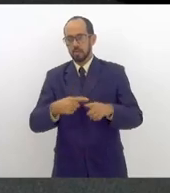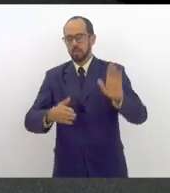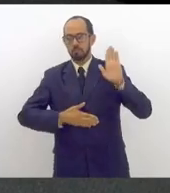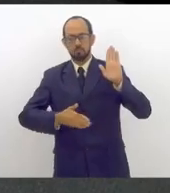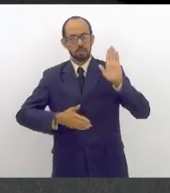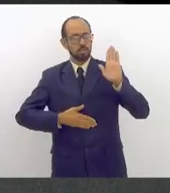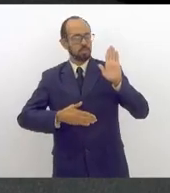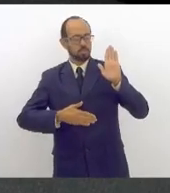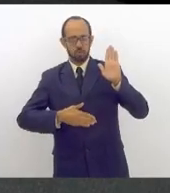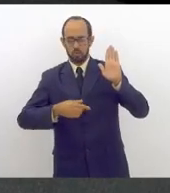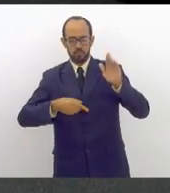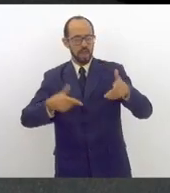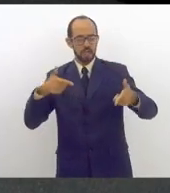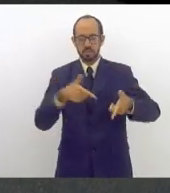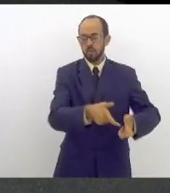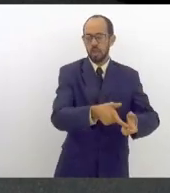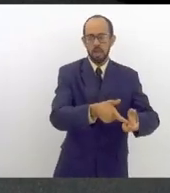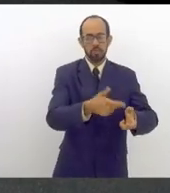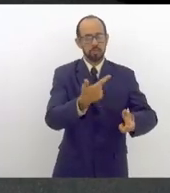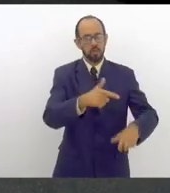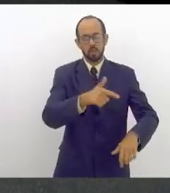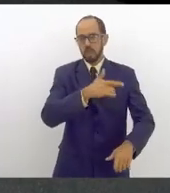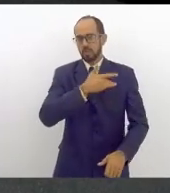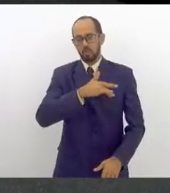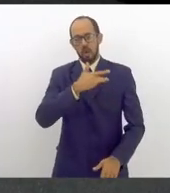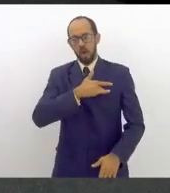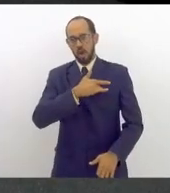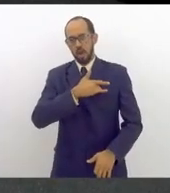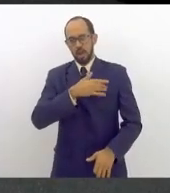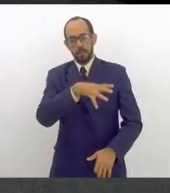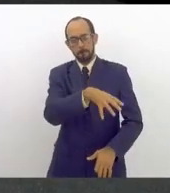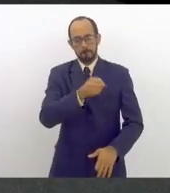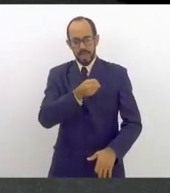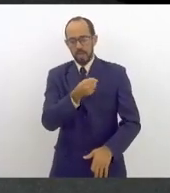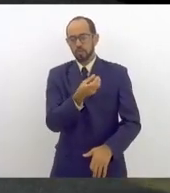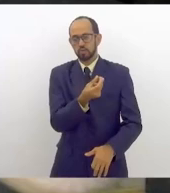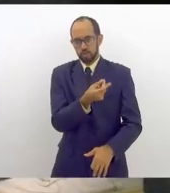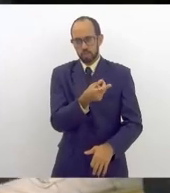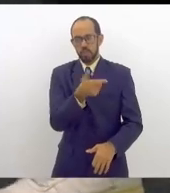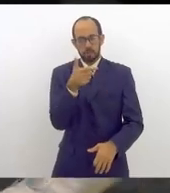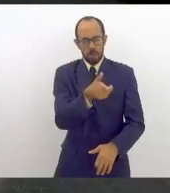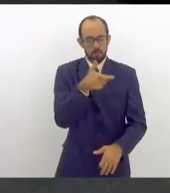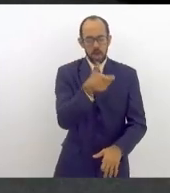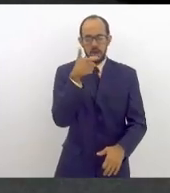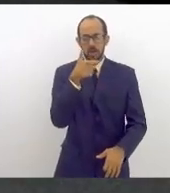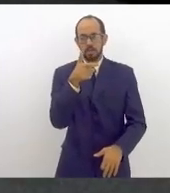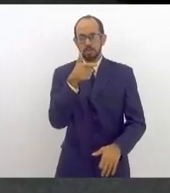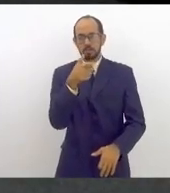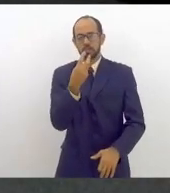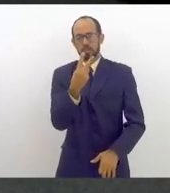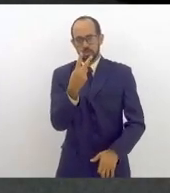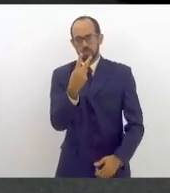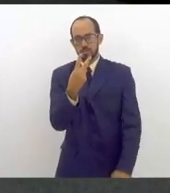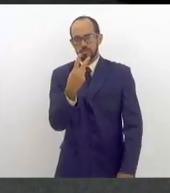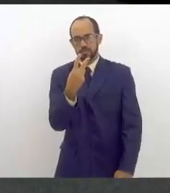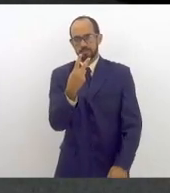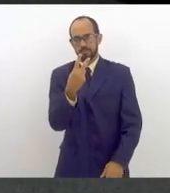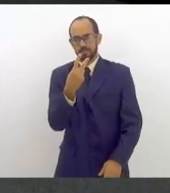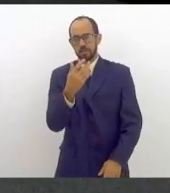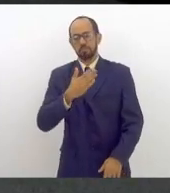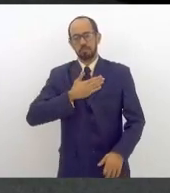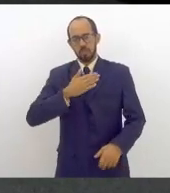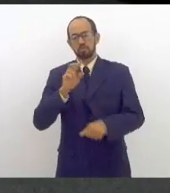pena nenhuma, além de pegar o que queria e ainda deu dois tiros, e ele